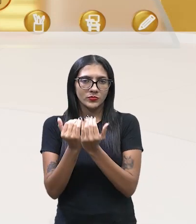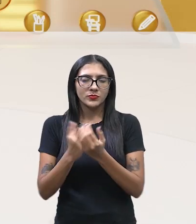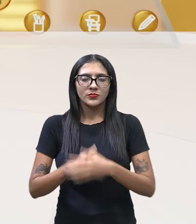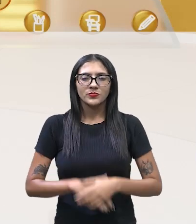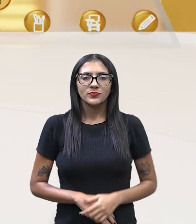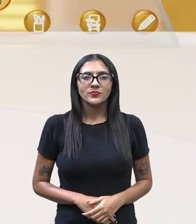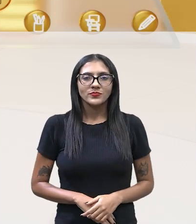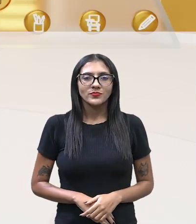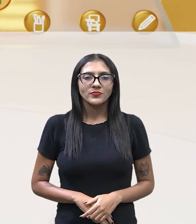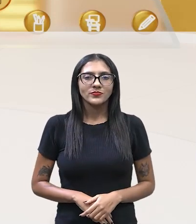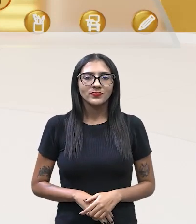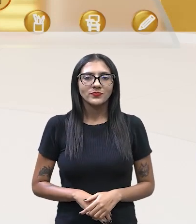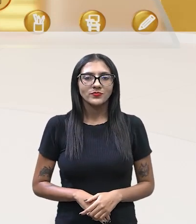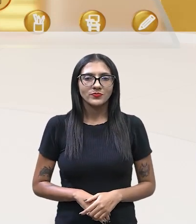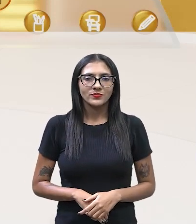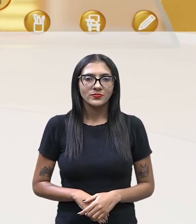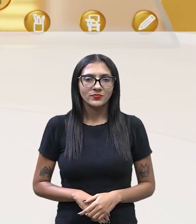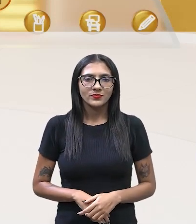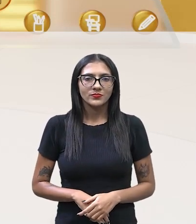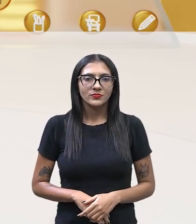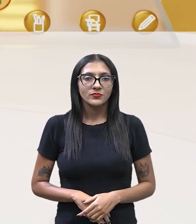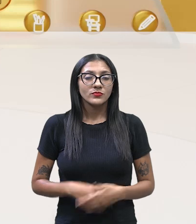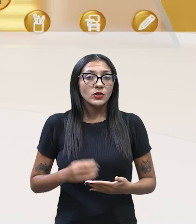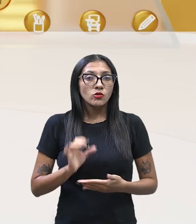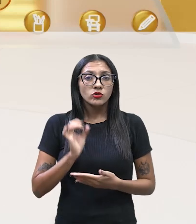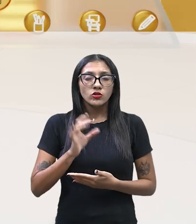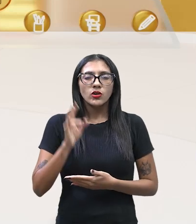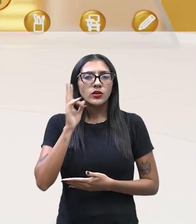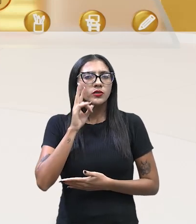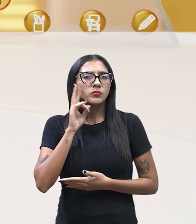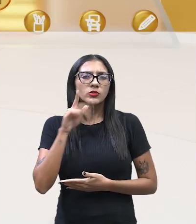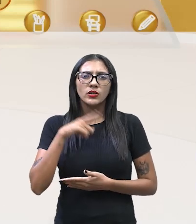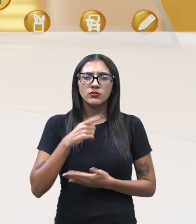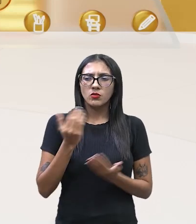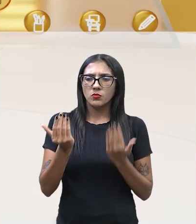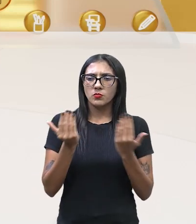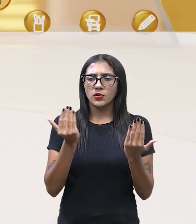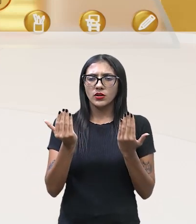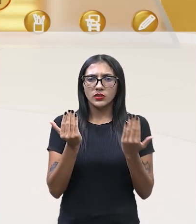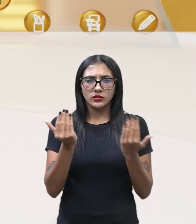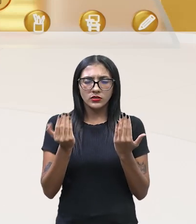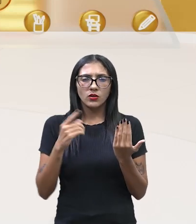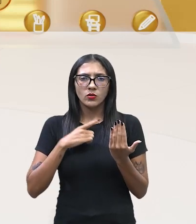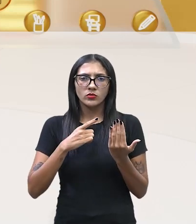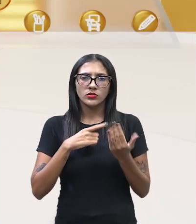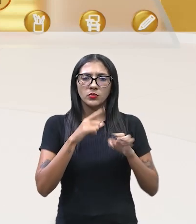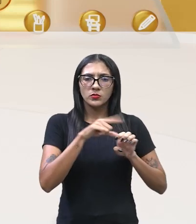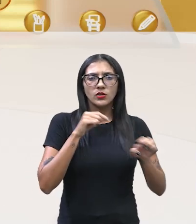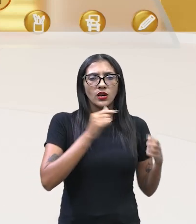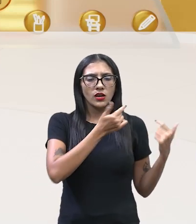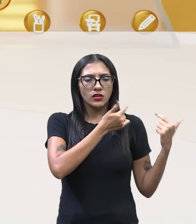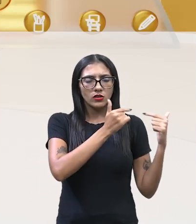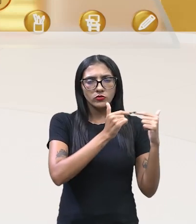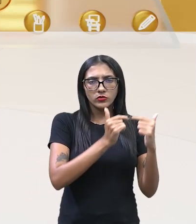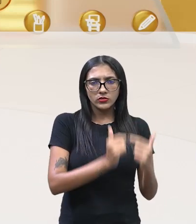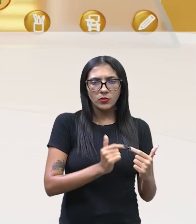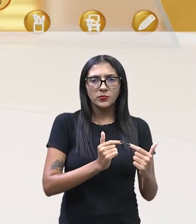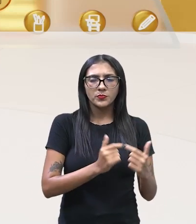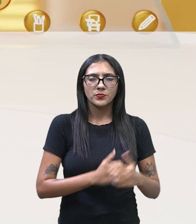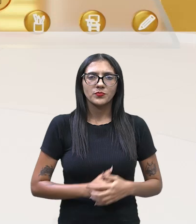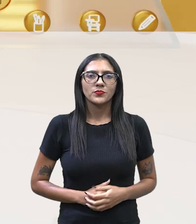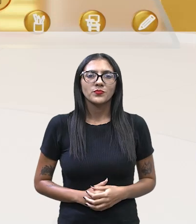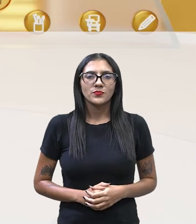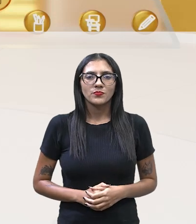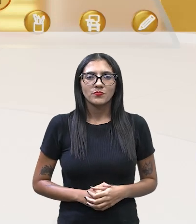Isso, exatamente. Então, só frisando aí essa questão da diferenciação do empreendimento tradicional. Então, por